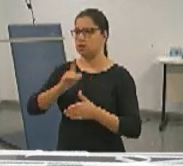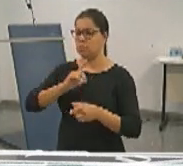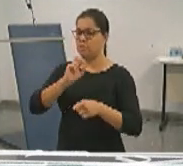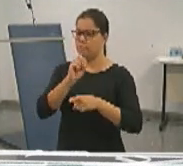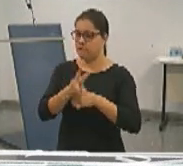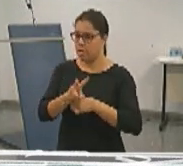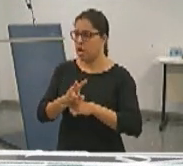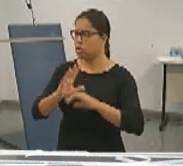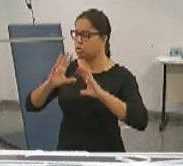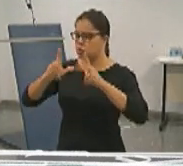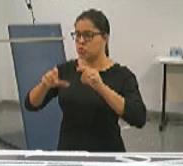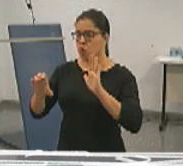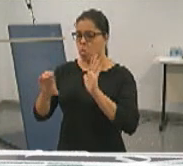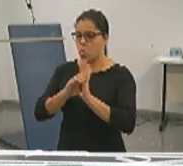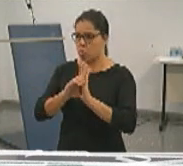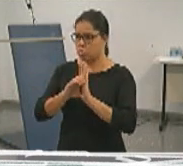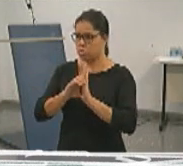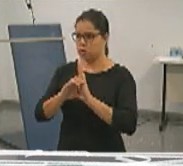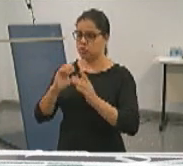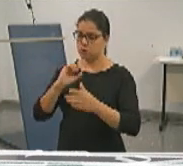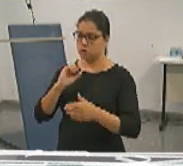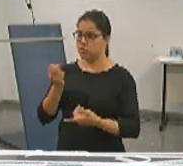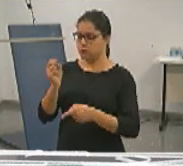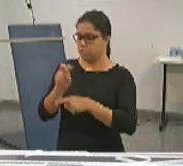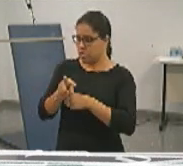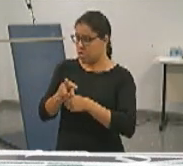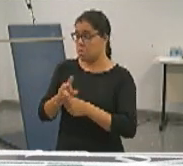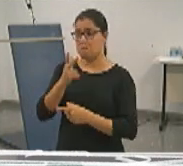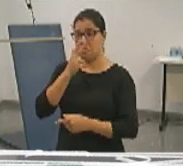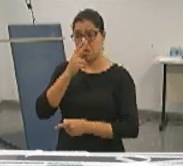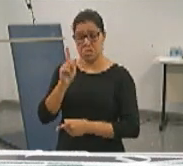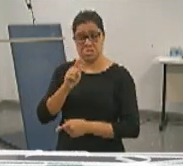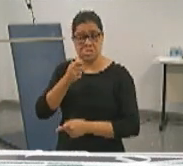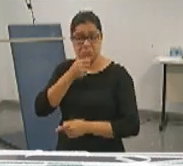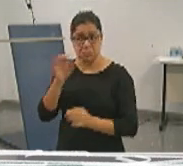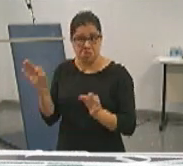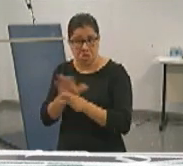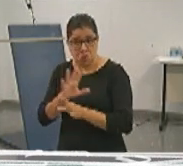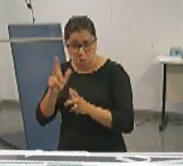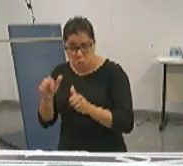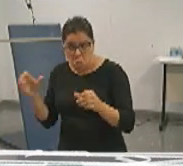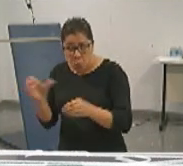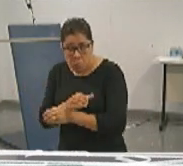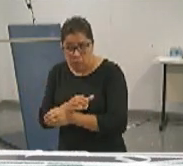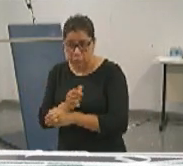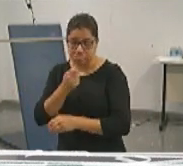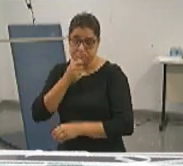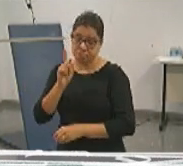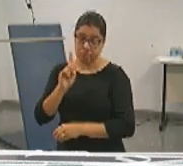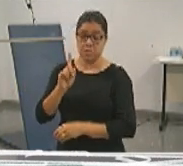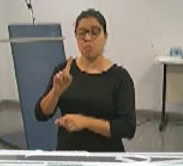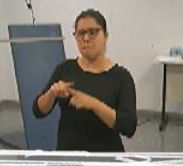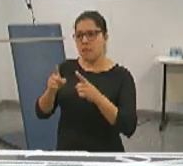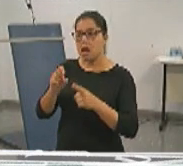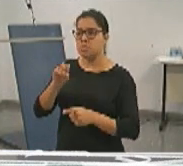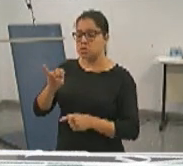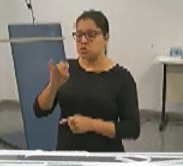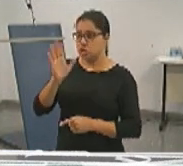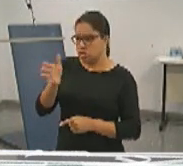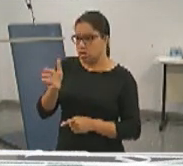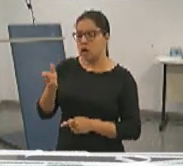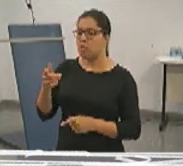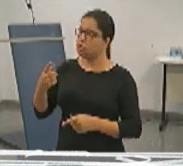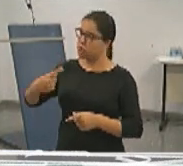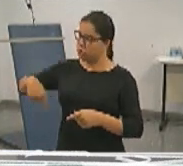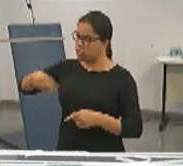os códigos de vaga, o que eu acredito que não tenha sido, mas se tivesse sido, nós precisaríamos fazer uma reanálise em toda a nossa universidade para